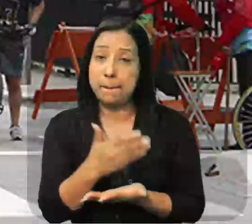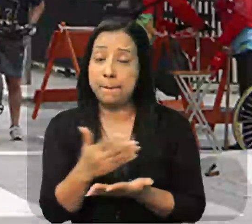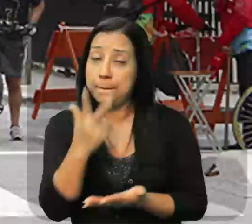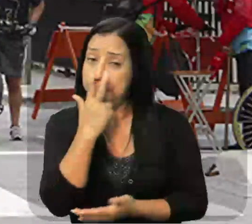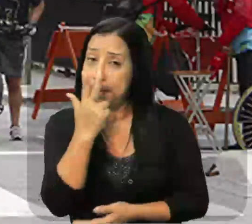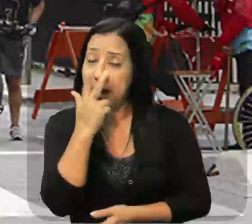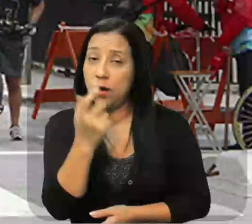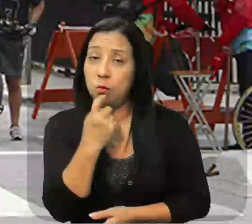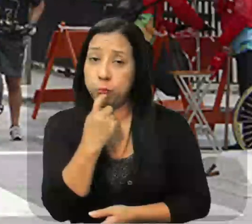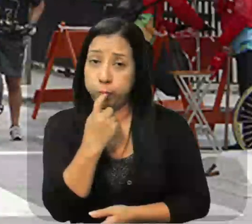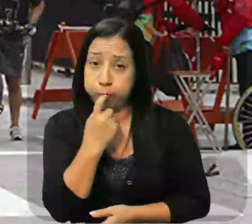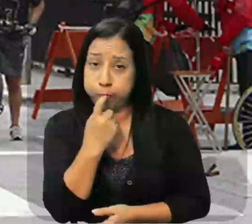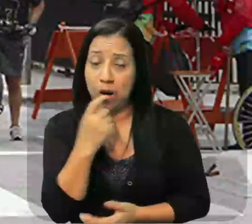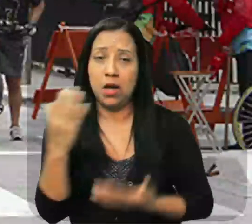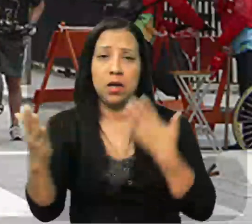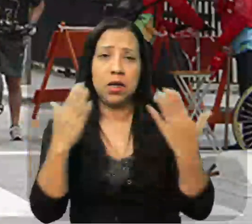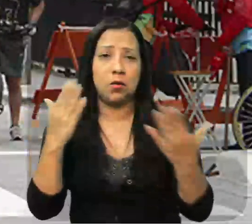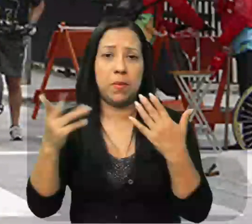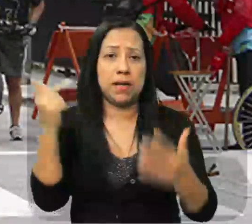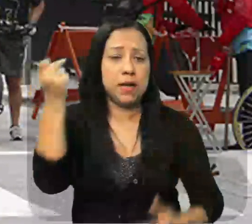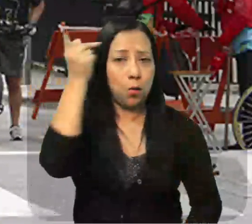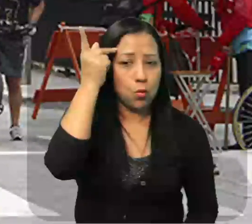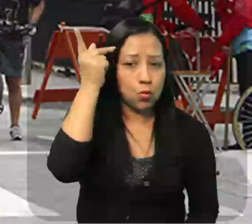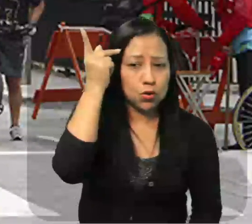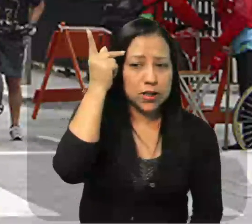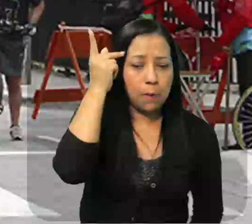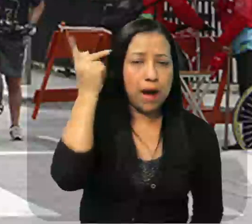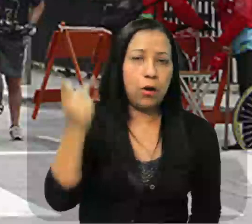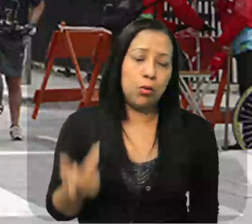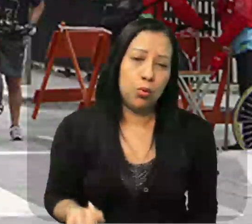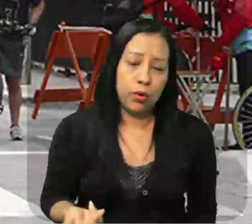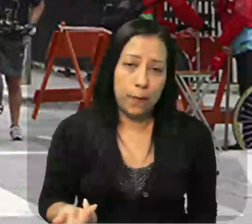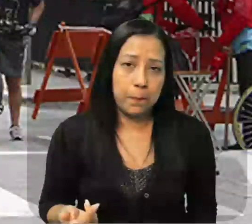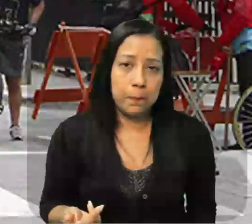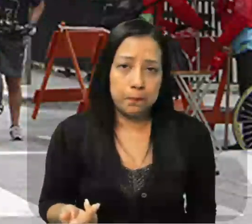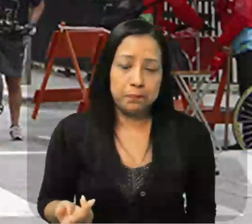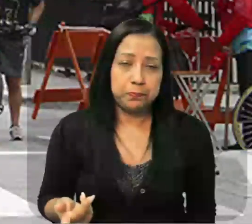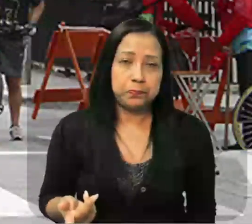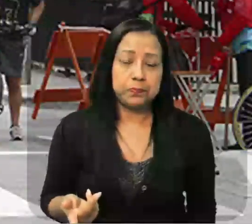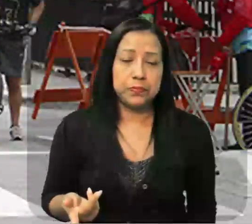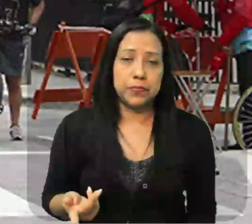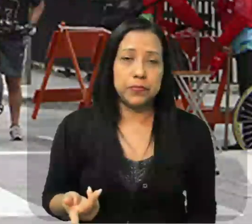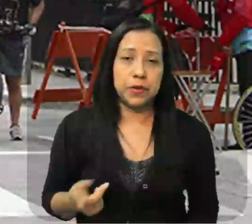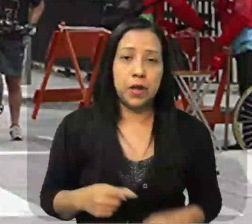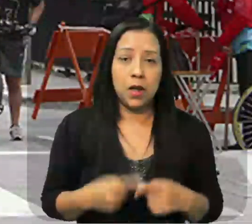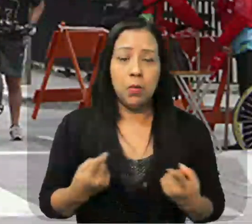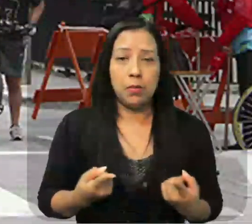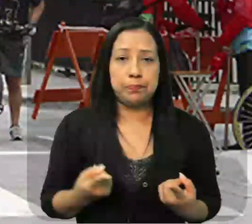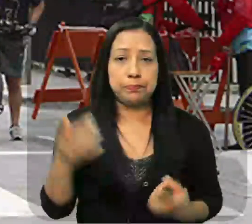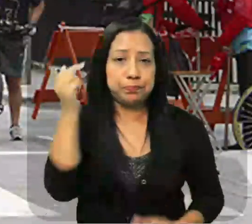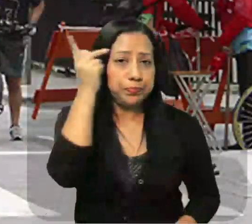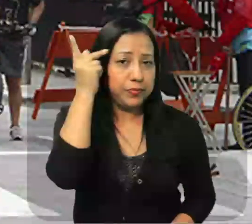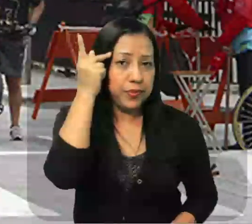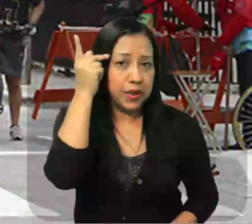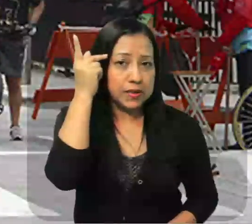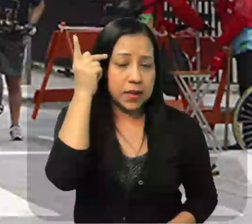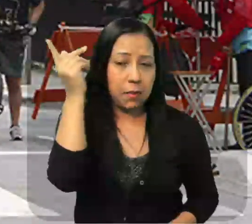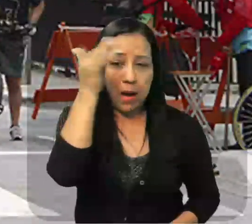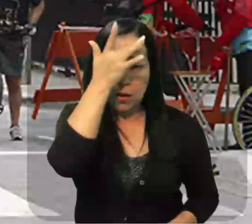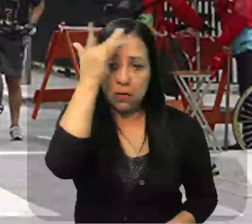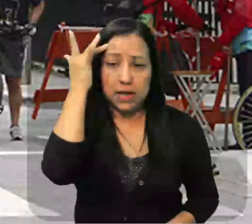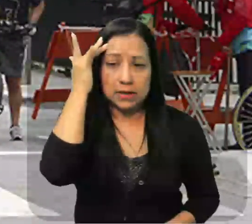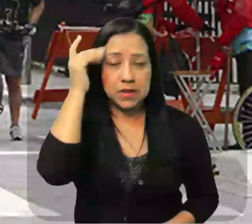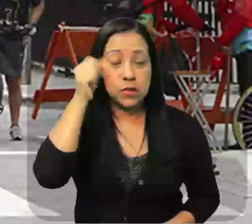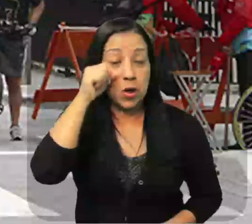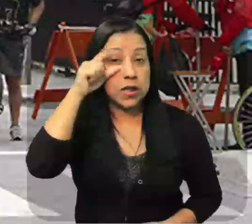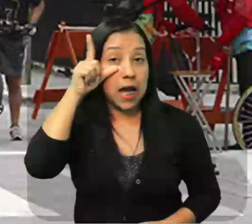é uma metrópole, do que é o eixo Rio-São Paulo. São Paulo, as pessoas